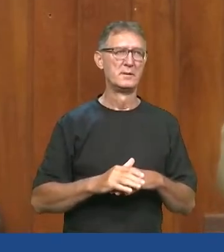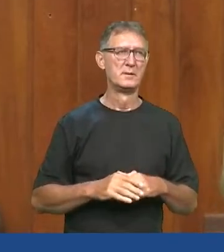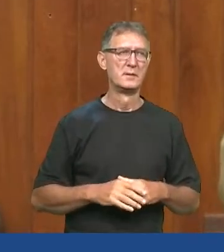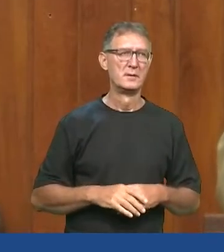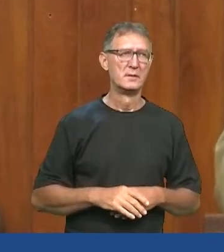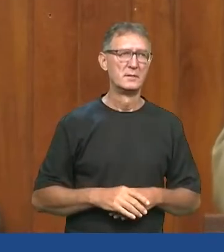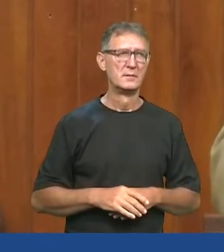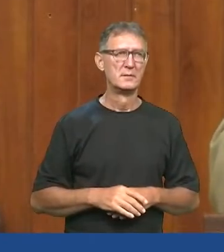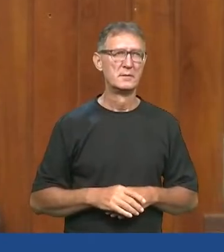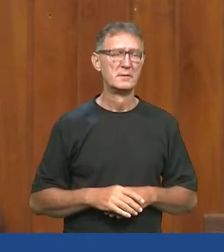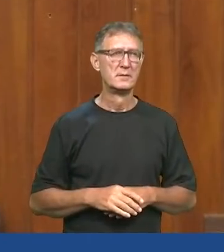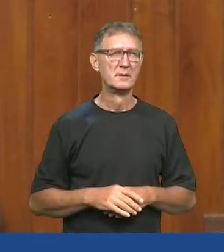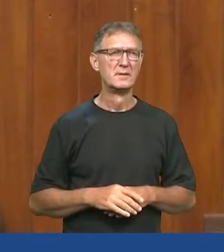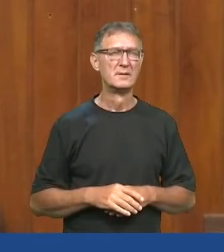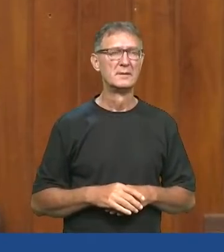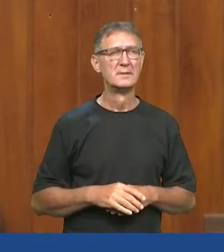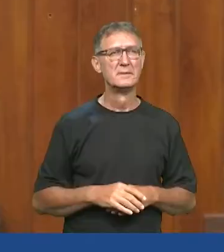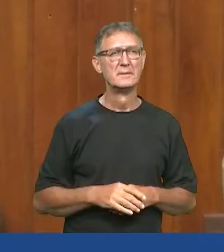enfermidade, né?